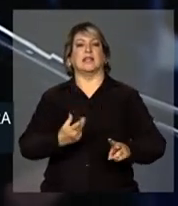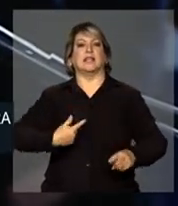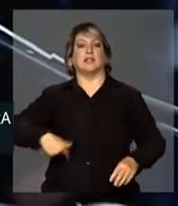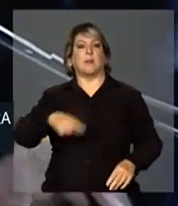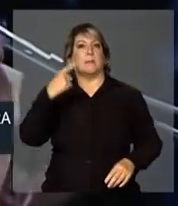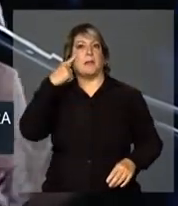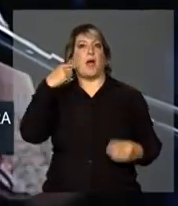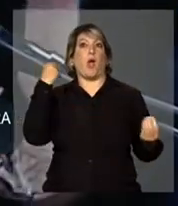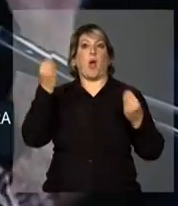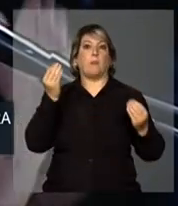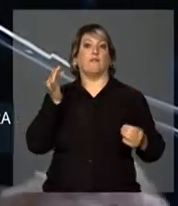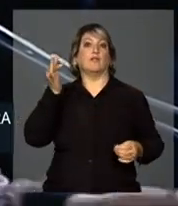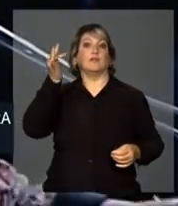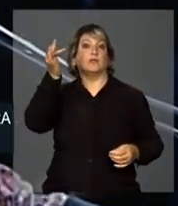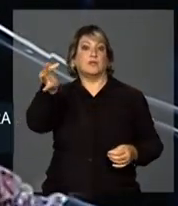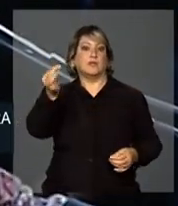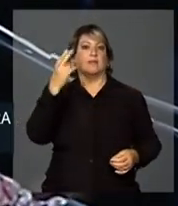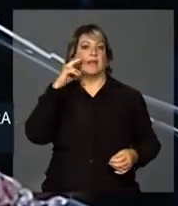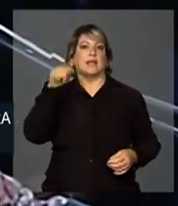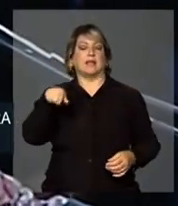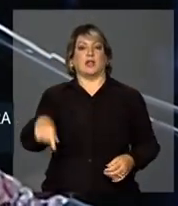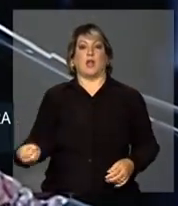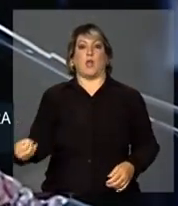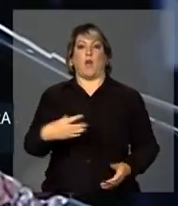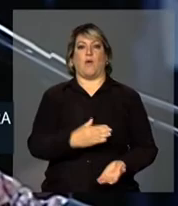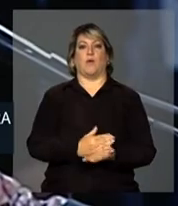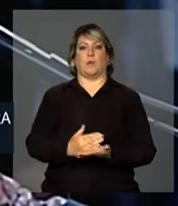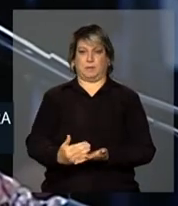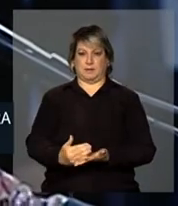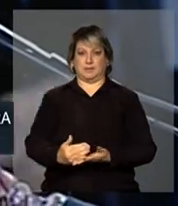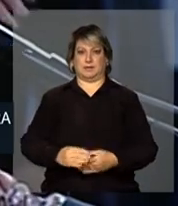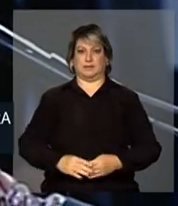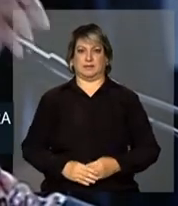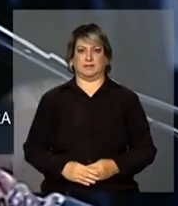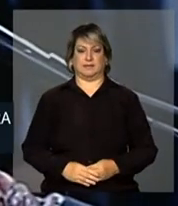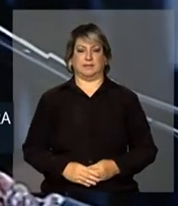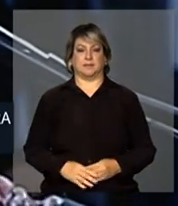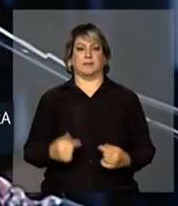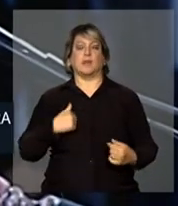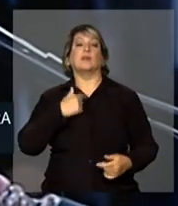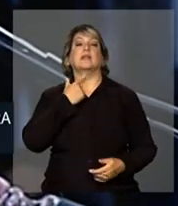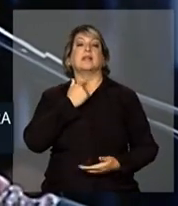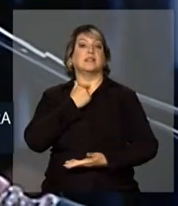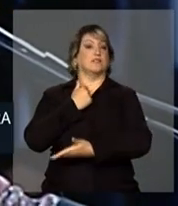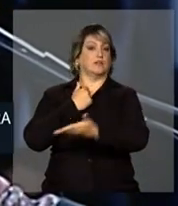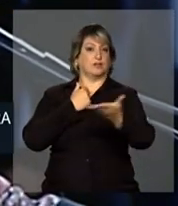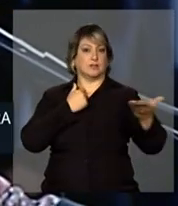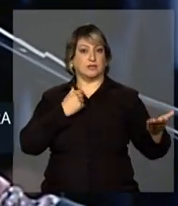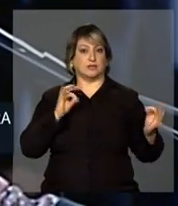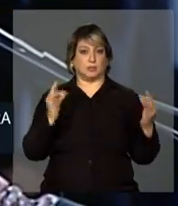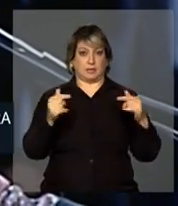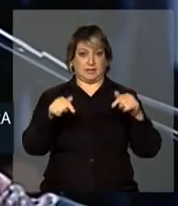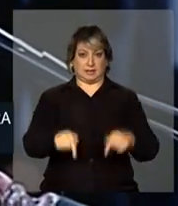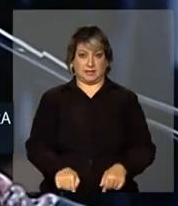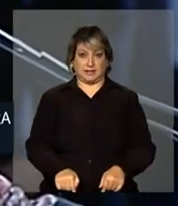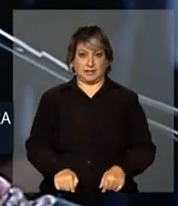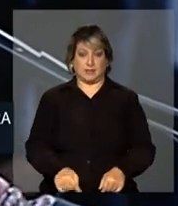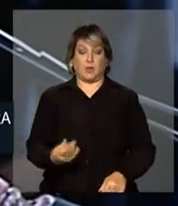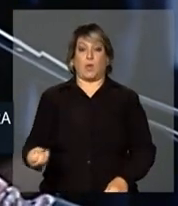o futuro e ver nisso um novo começo. Eu desejo para vocês aqui